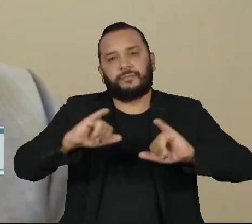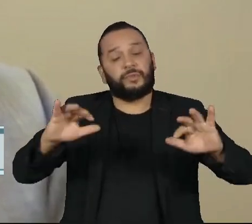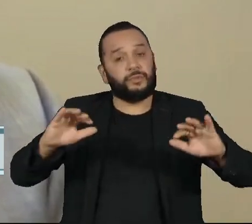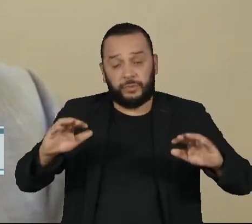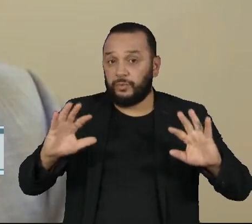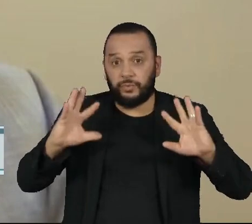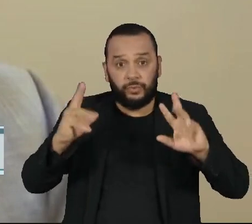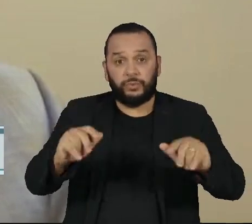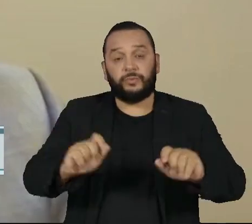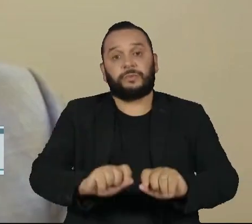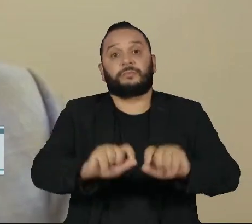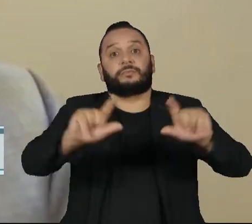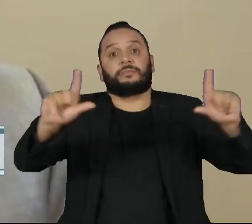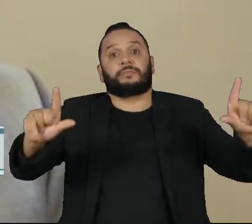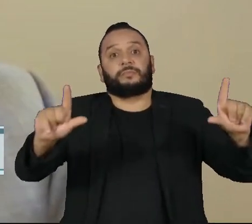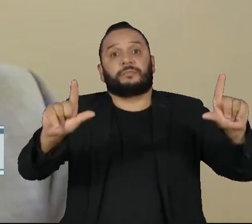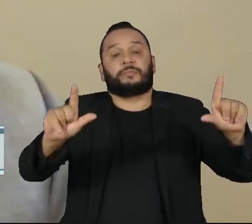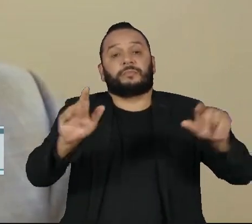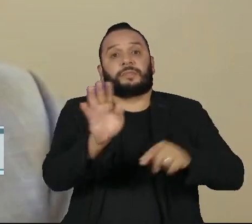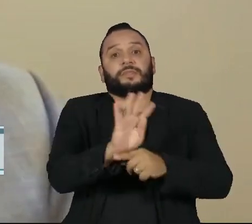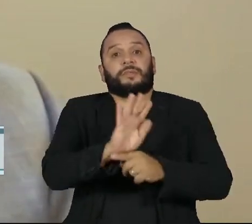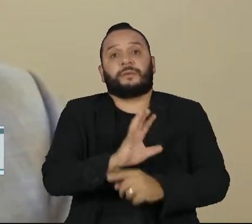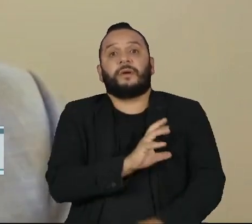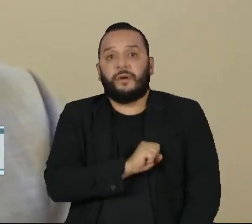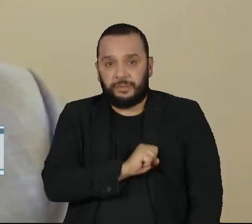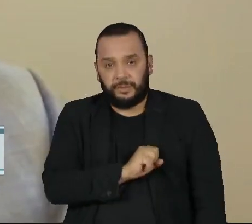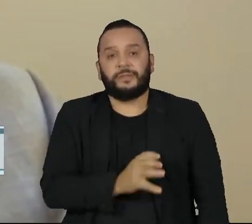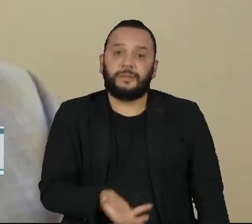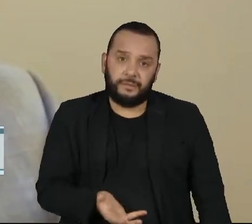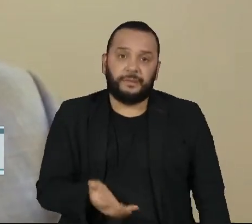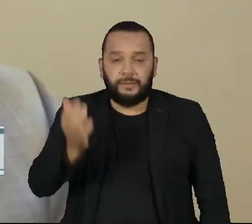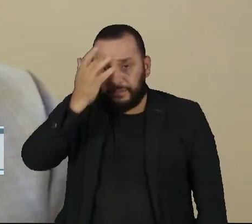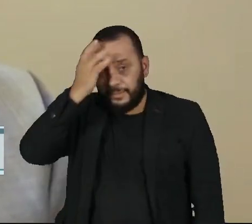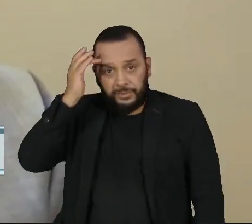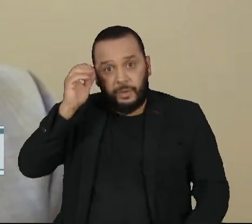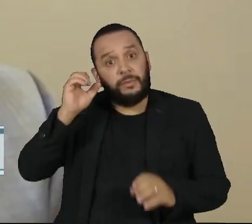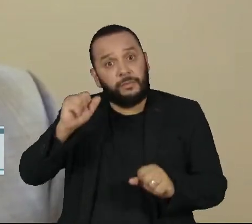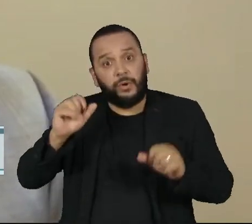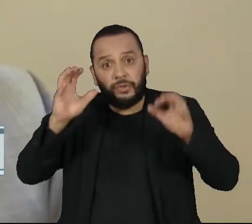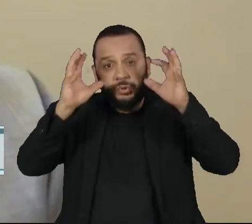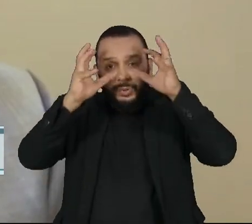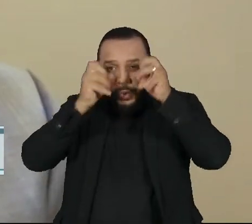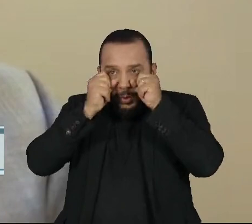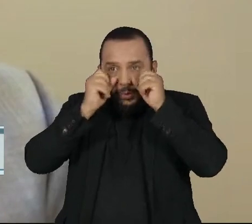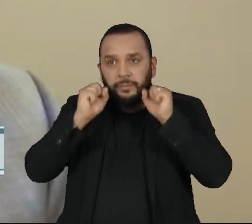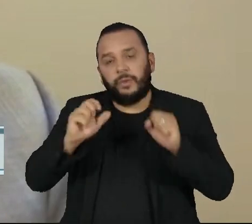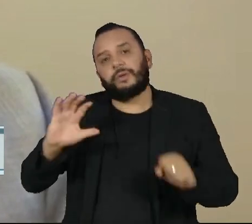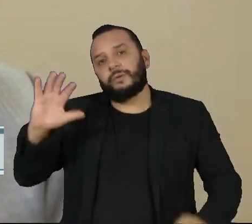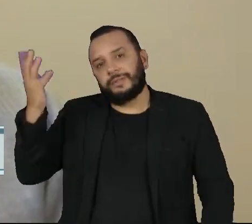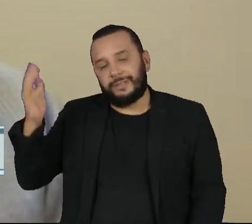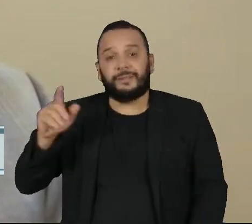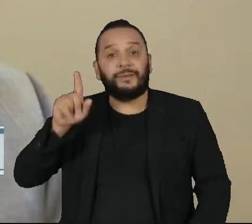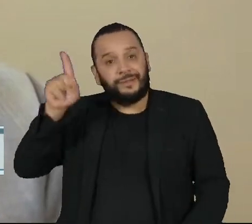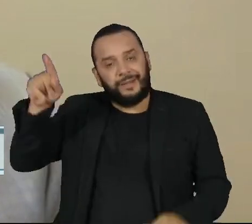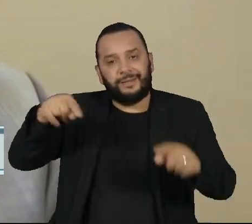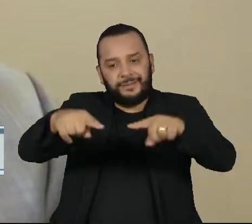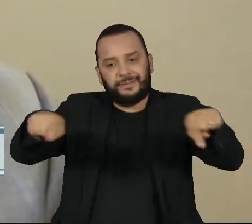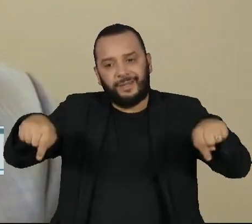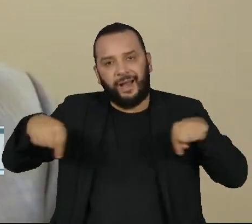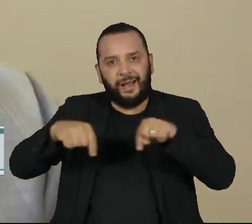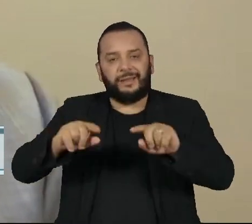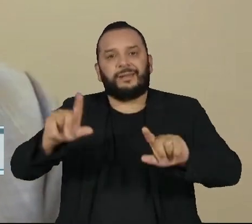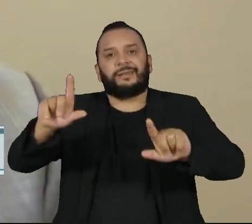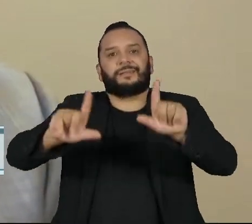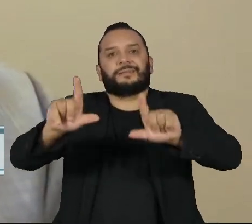o cinema hoje em dia, e que o portador de glaucoma pode perder. Então, a gente, nos cinemas, está mostrando esse